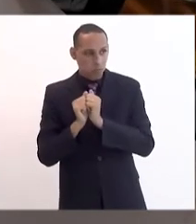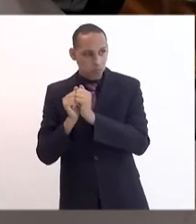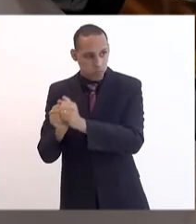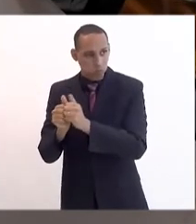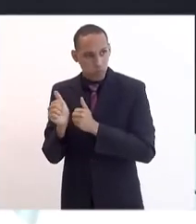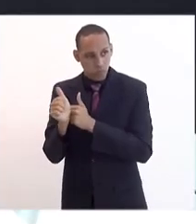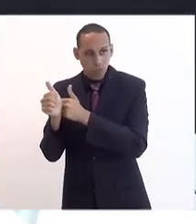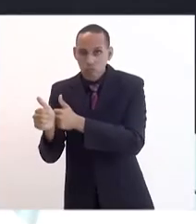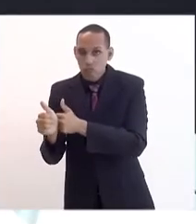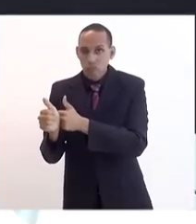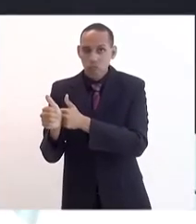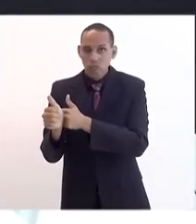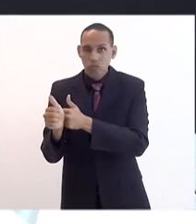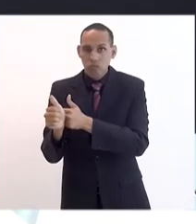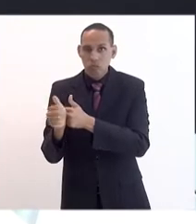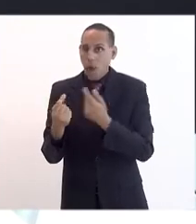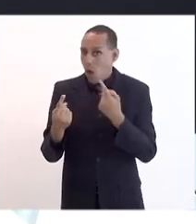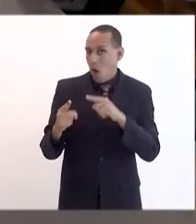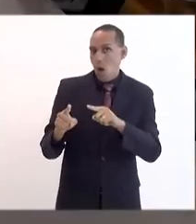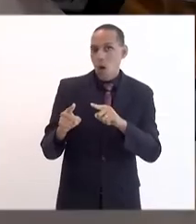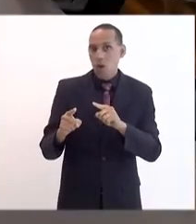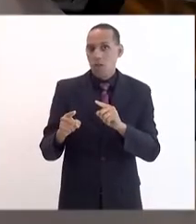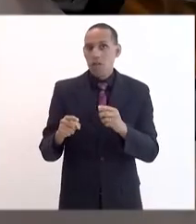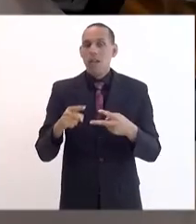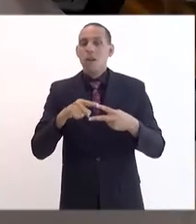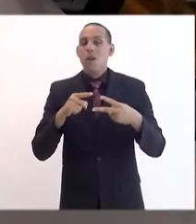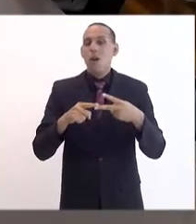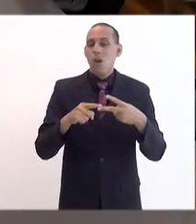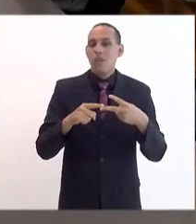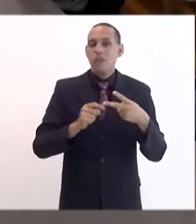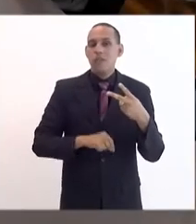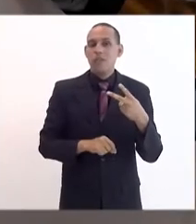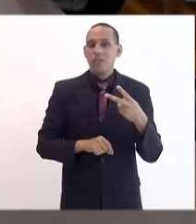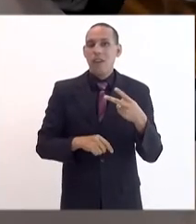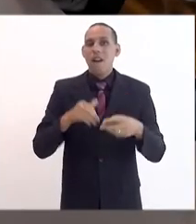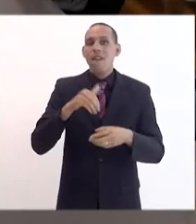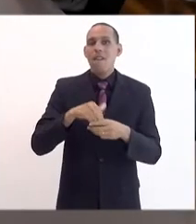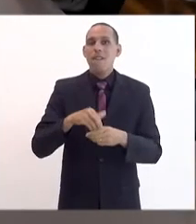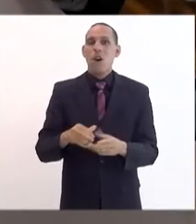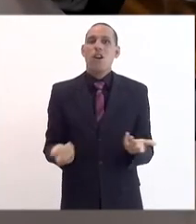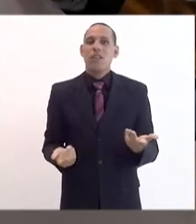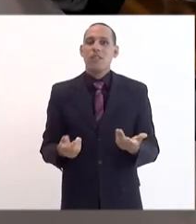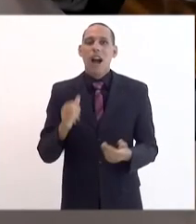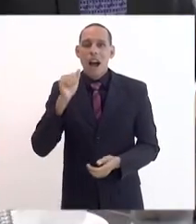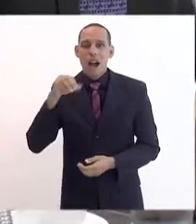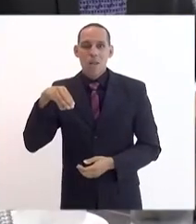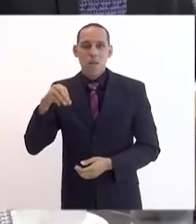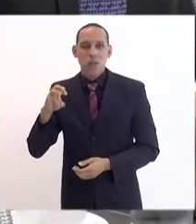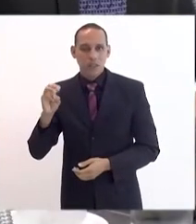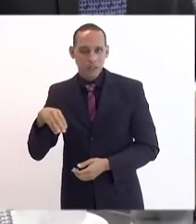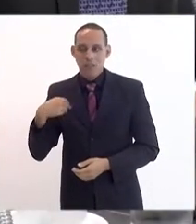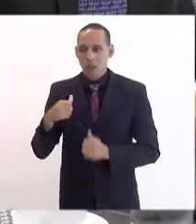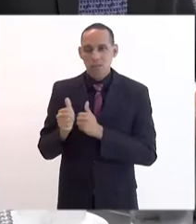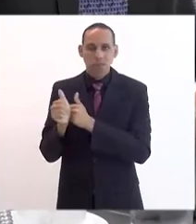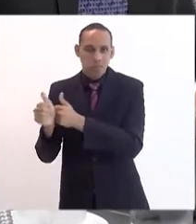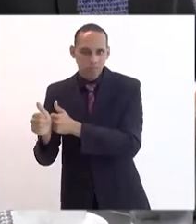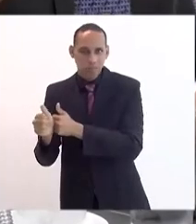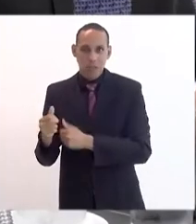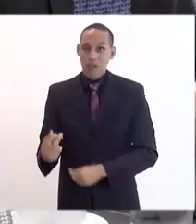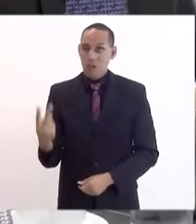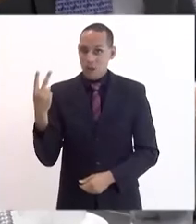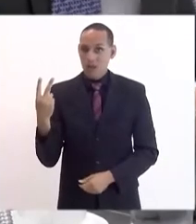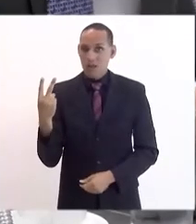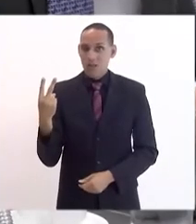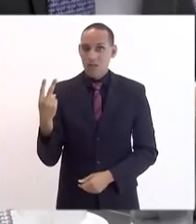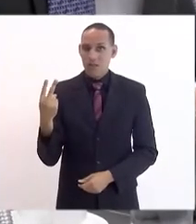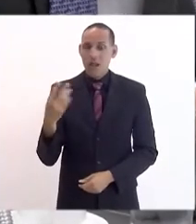às emendas, no mérito. Então temos dois votos. Deputado Amorim faz o voto, eu vou acompanhar esse voto. Que era mais ou menos o meu. Na